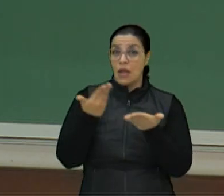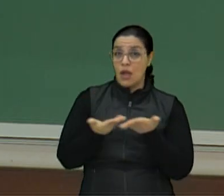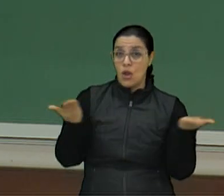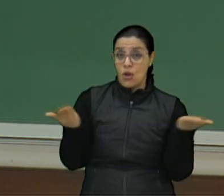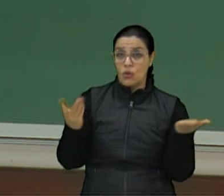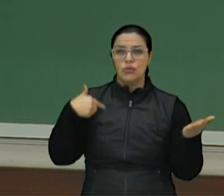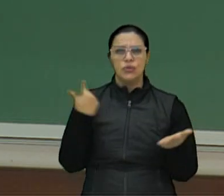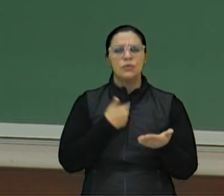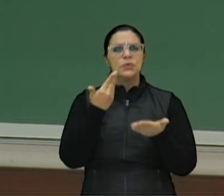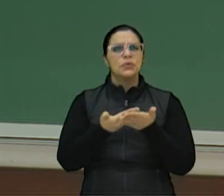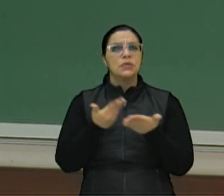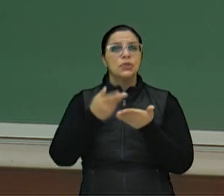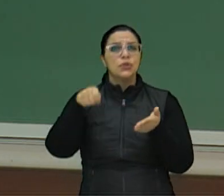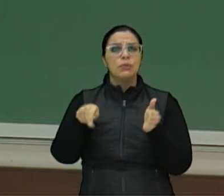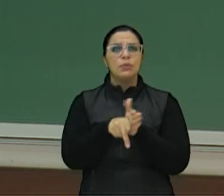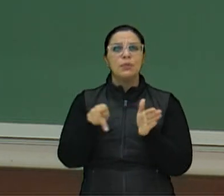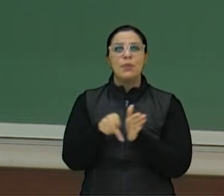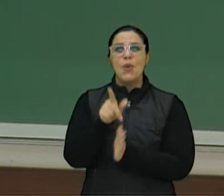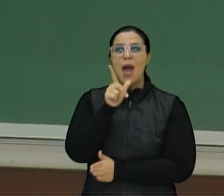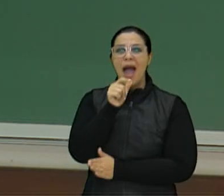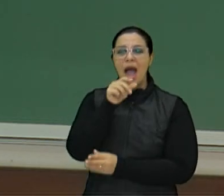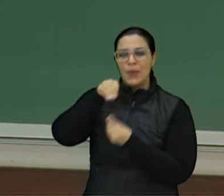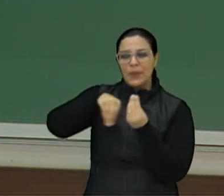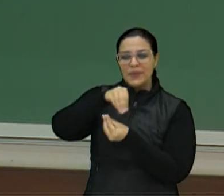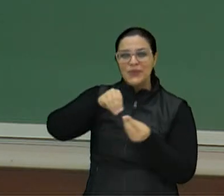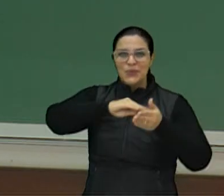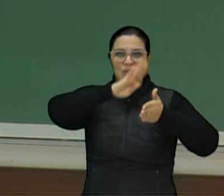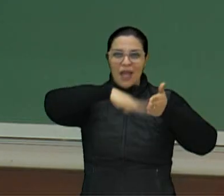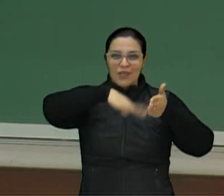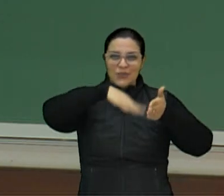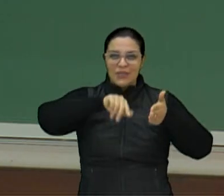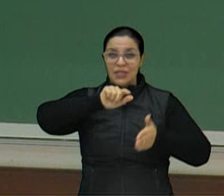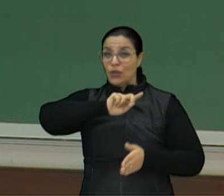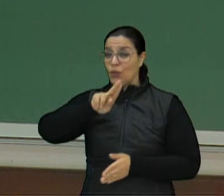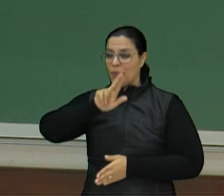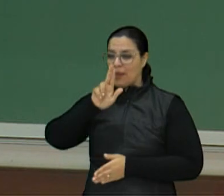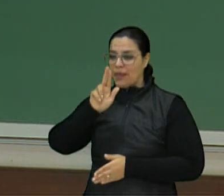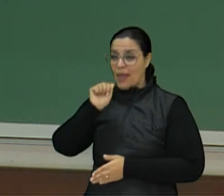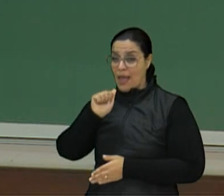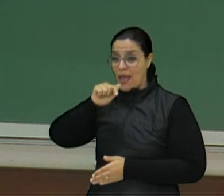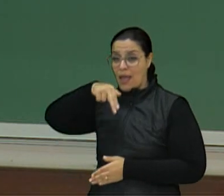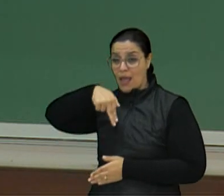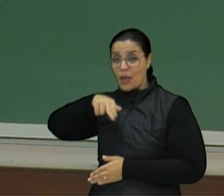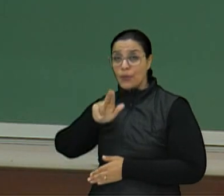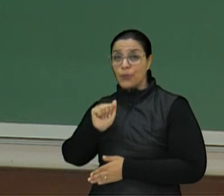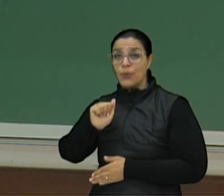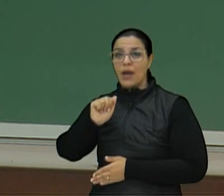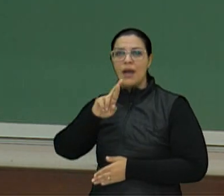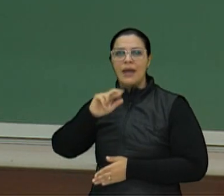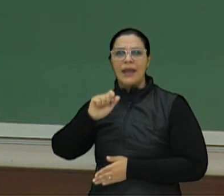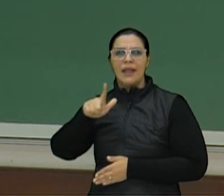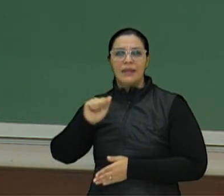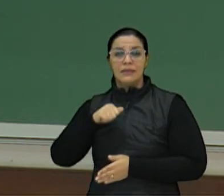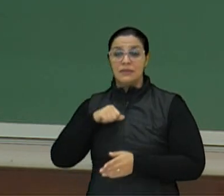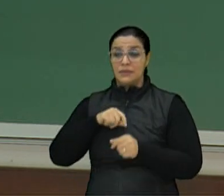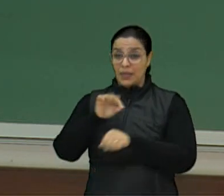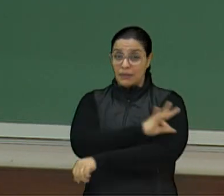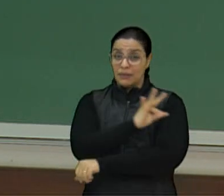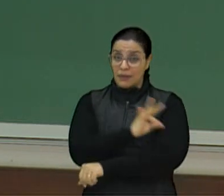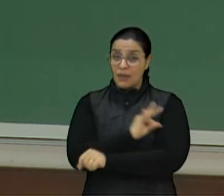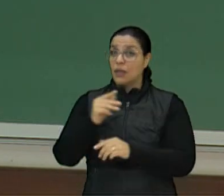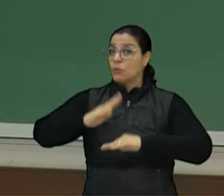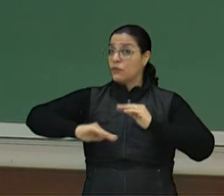de hoje, nós vamos estudar sobre aquarela, obras, técnicas e artistas, e nós vamos